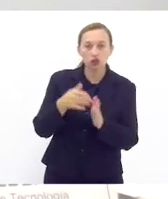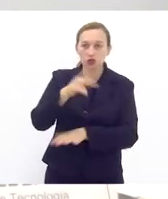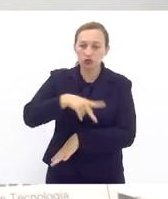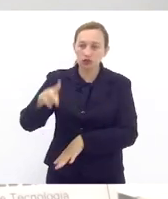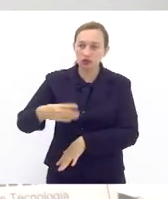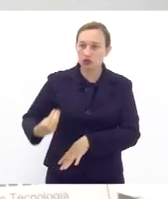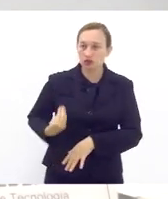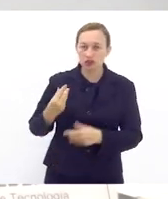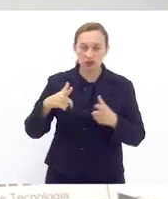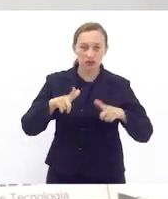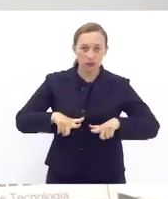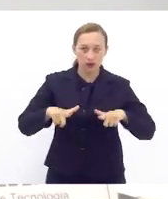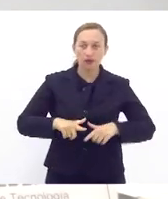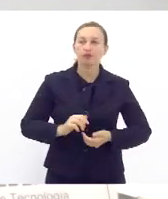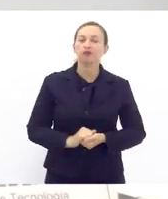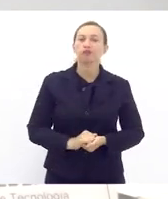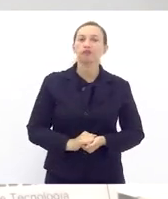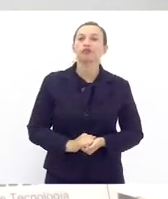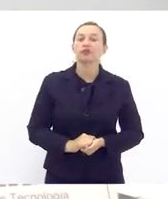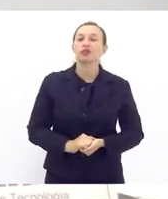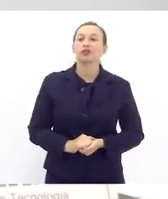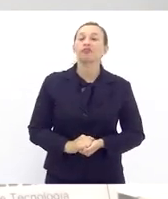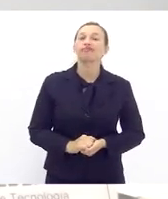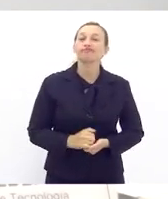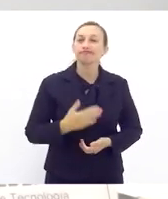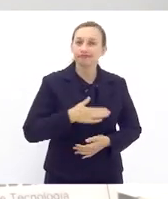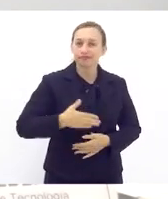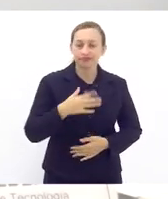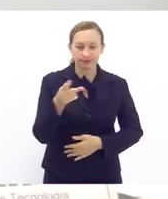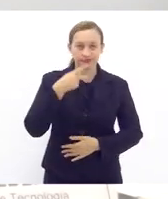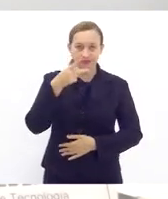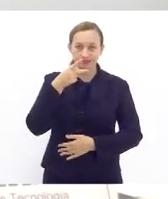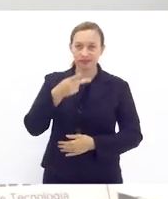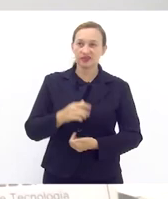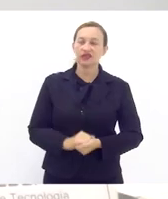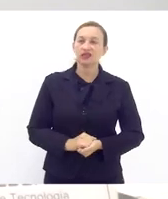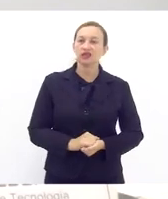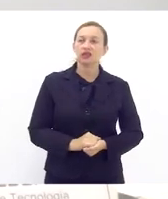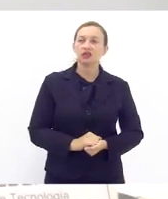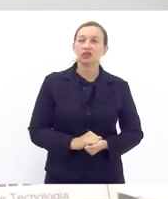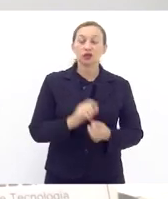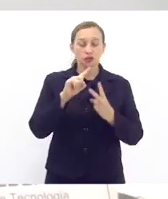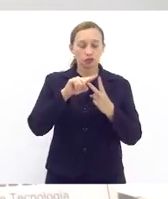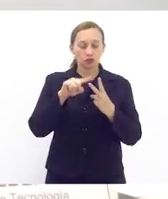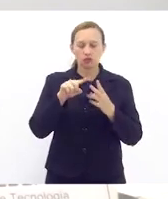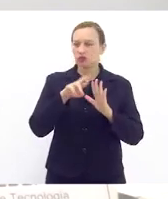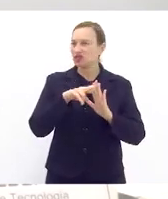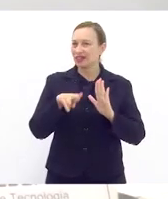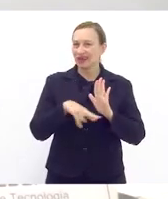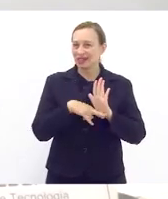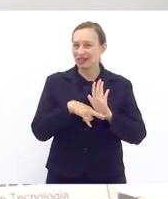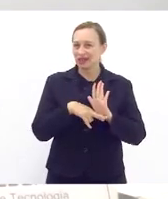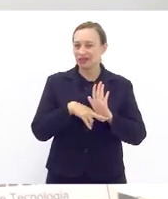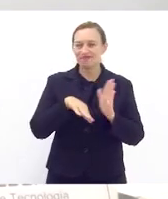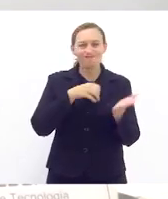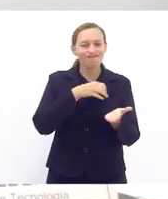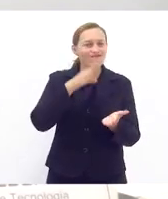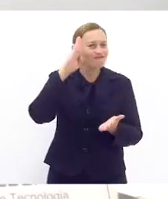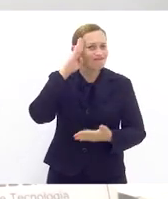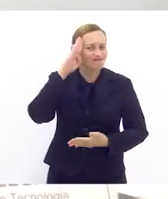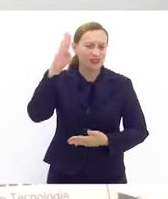professores aqui presentes e gostaria de dizer que duas diretrizes são muito